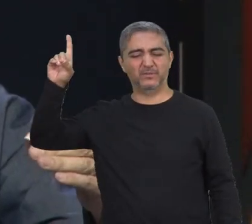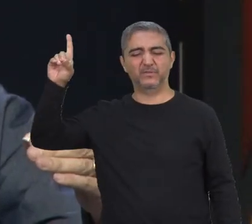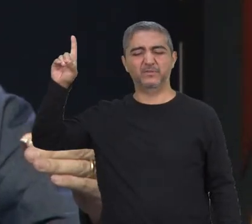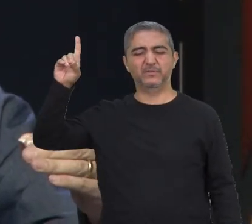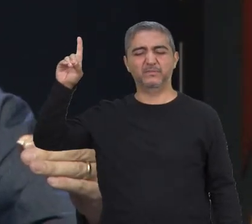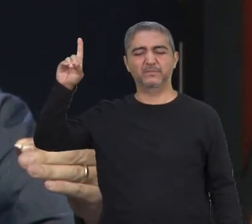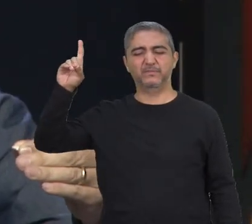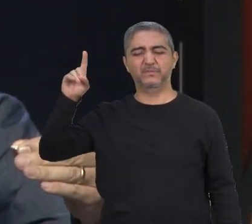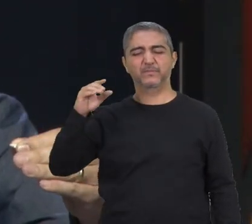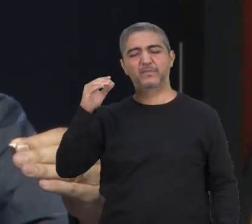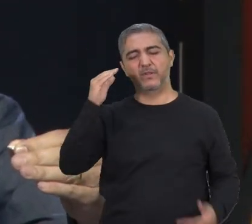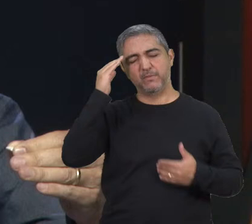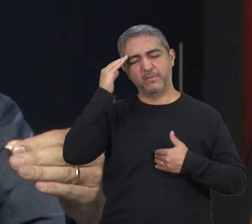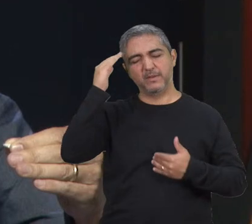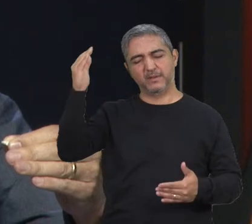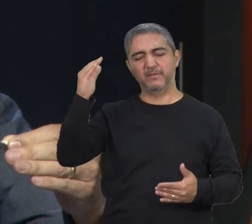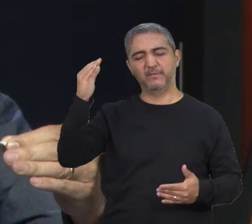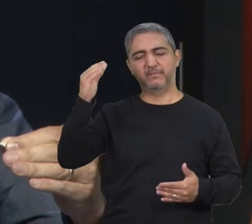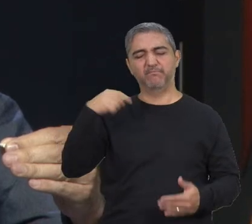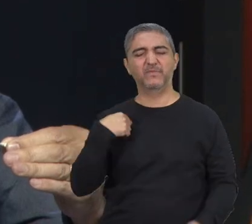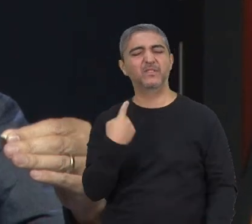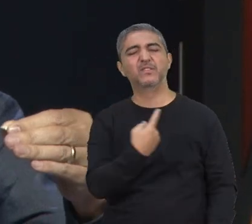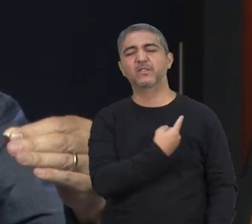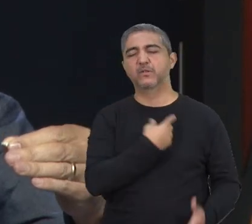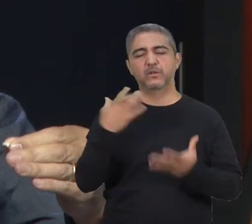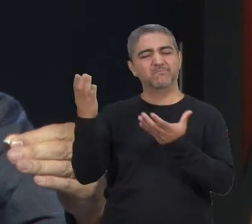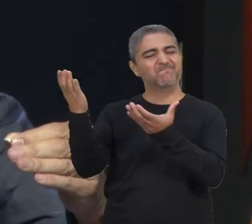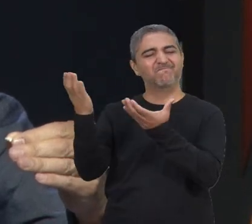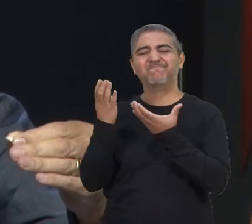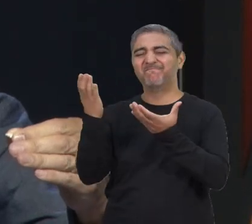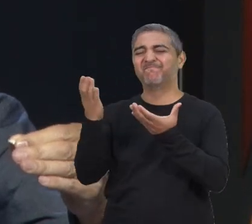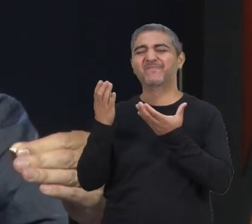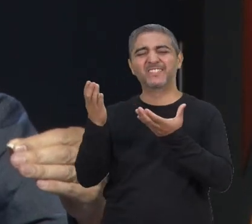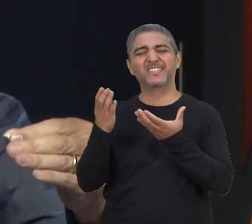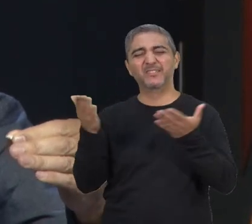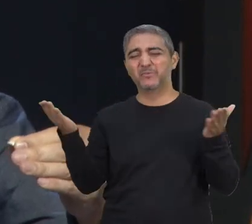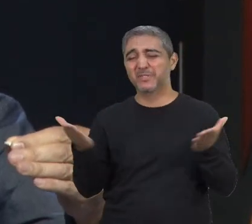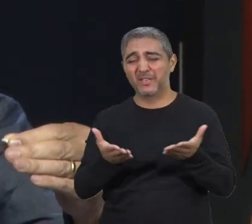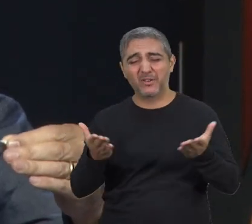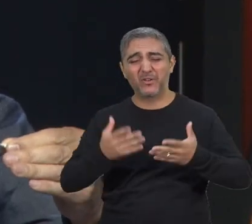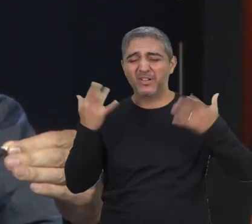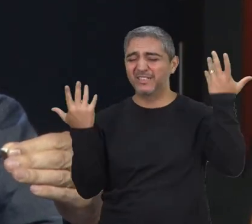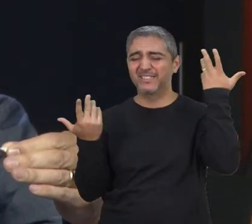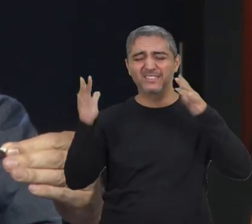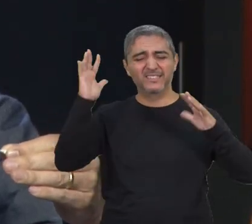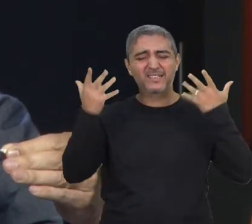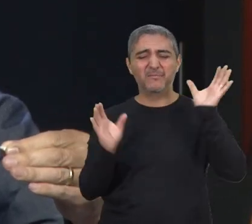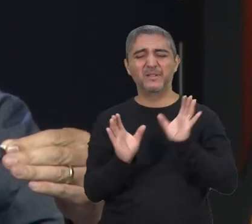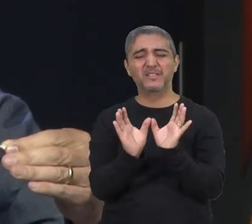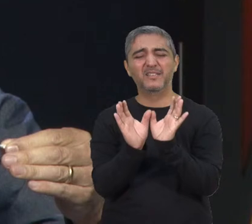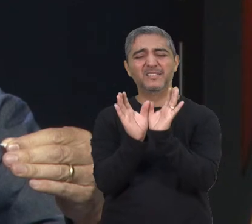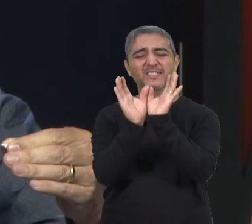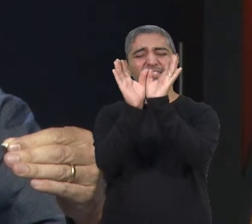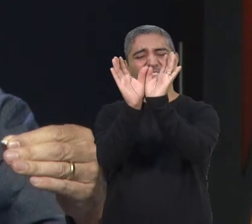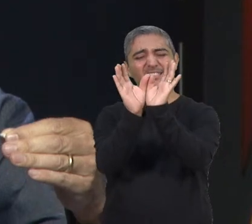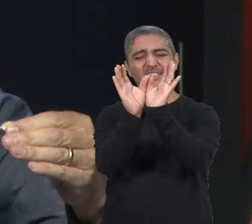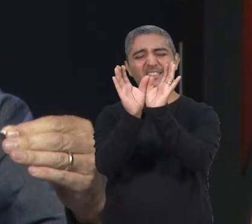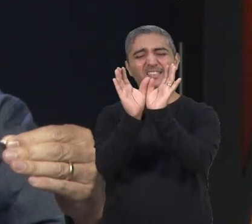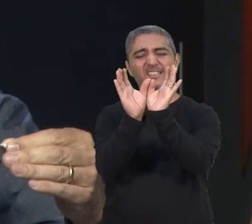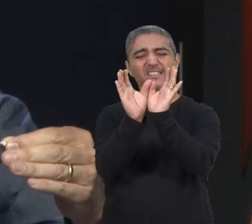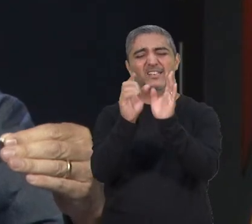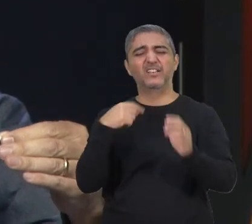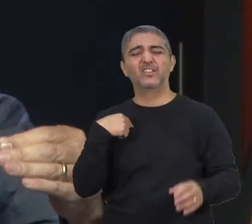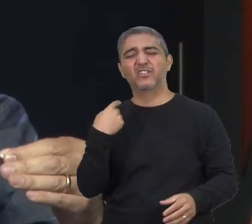E nós queremos, ó Pai, enquanto celebramos o teu amor por nós, nós queremos